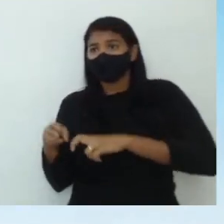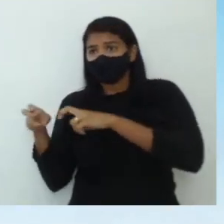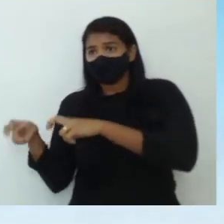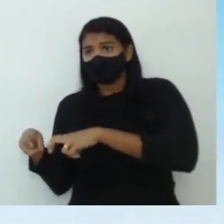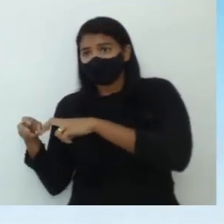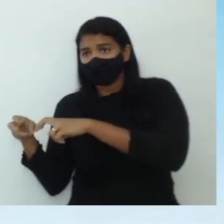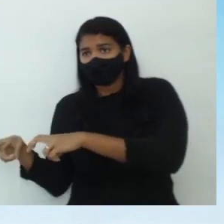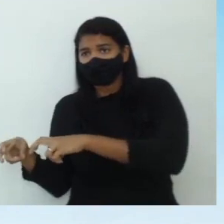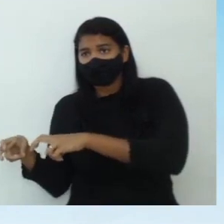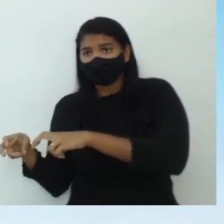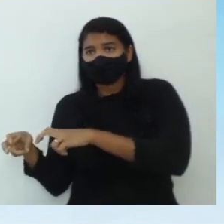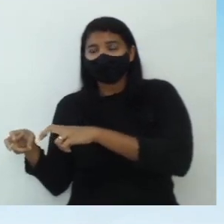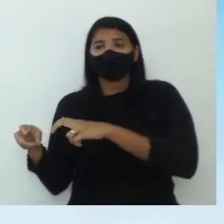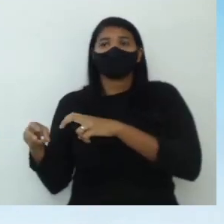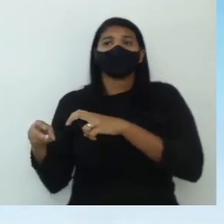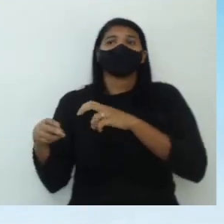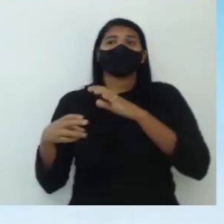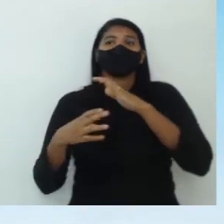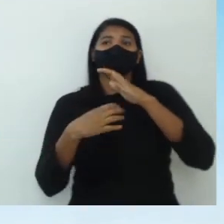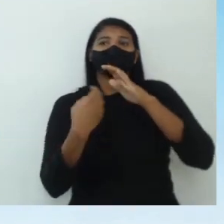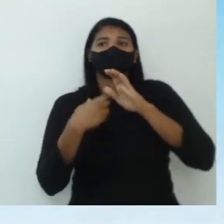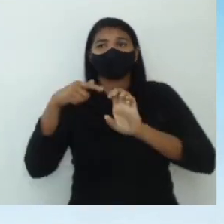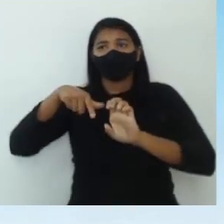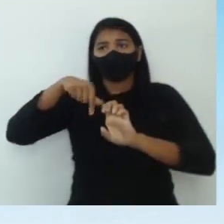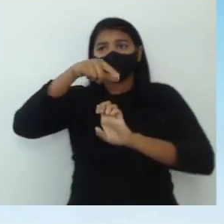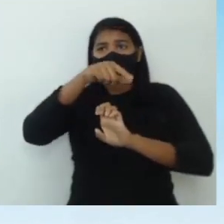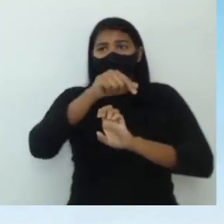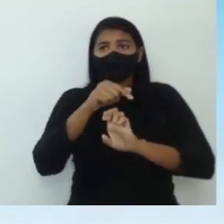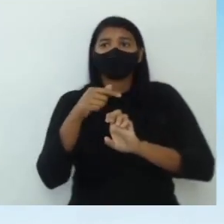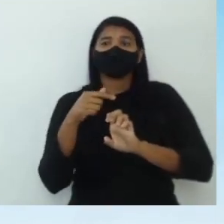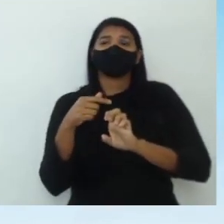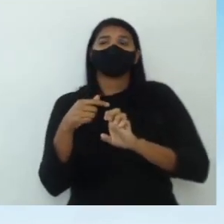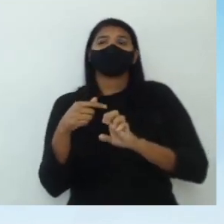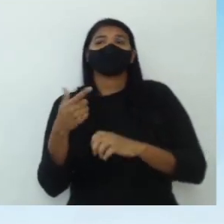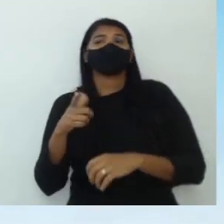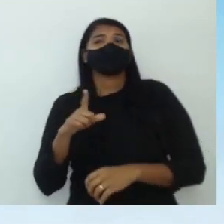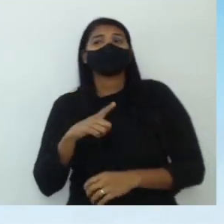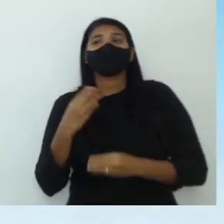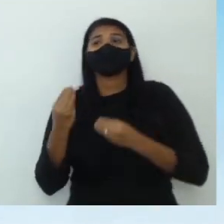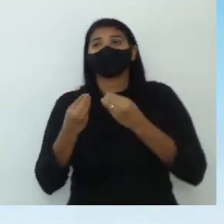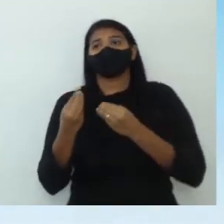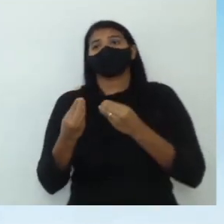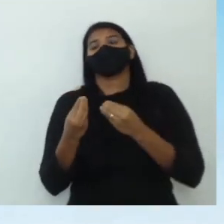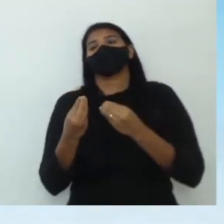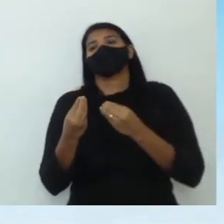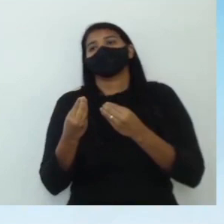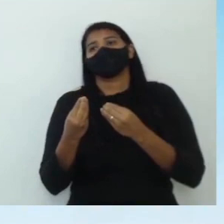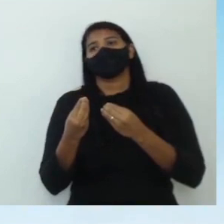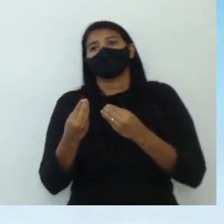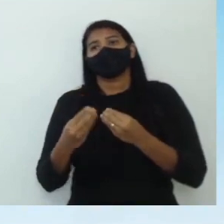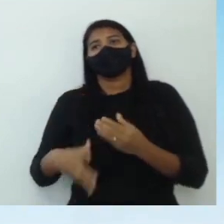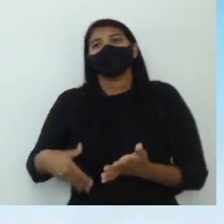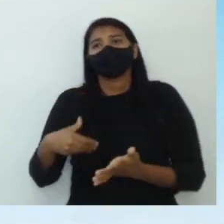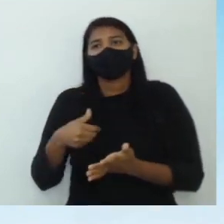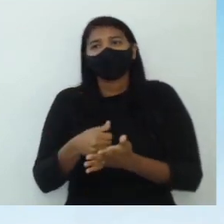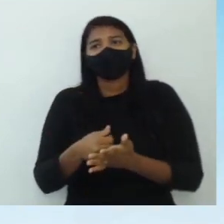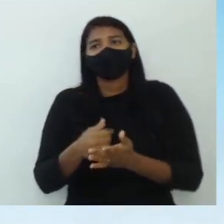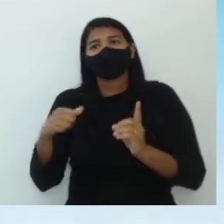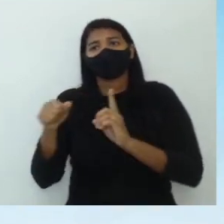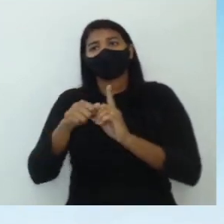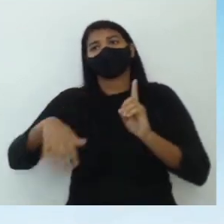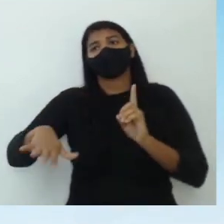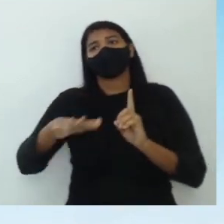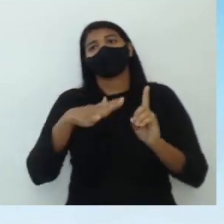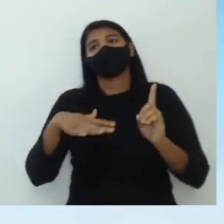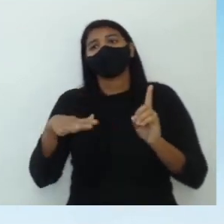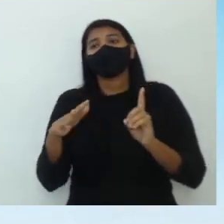né, pequenos empresários, enfim, que são pessoas que não têm tantas condições, empreendedores, pessoas que estão à margem da sociedade e às vezes